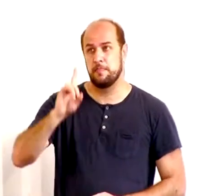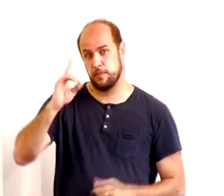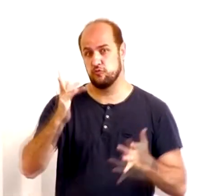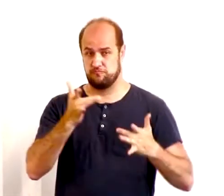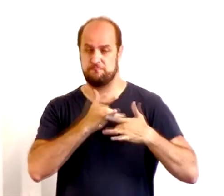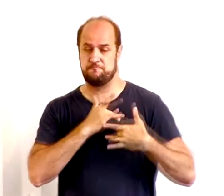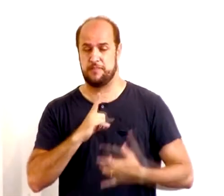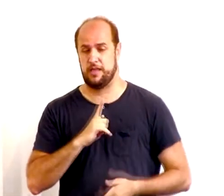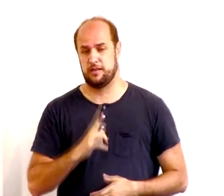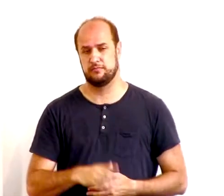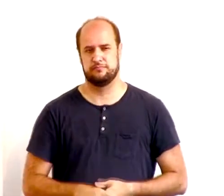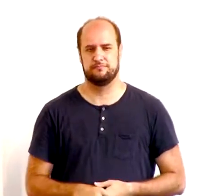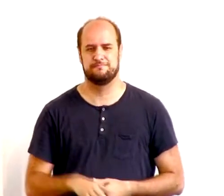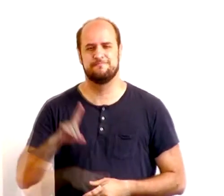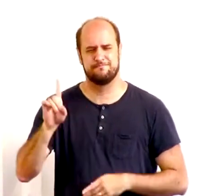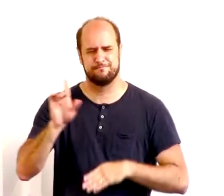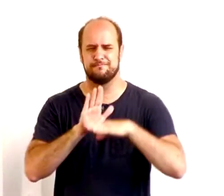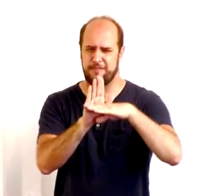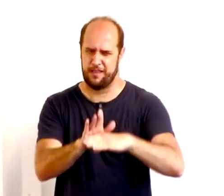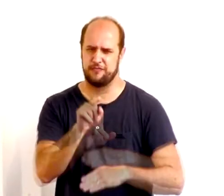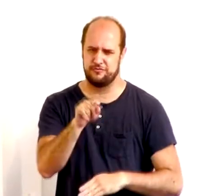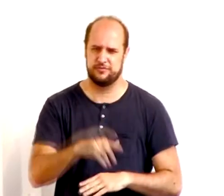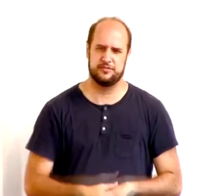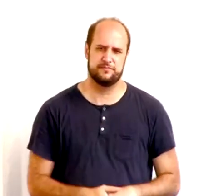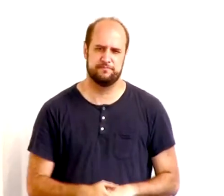você. Que Deus te ajude.